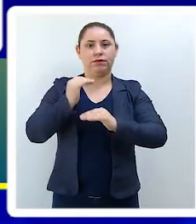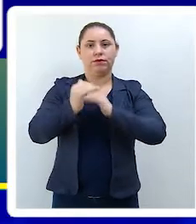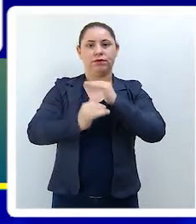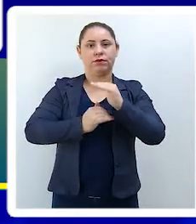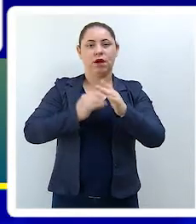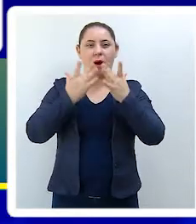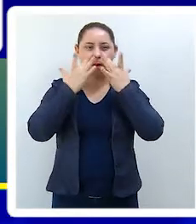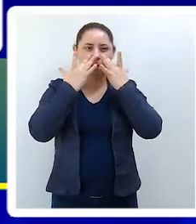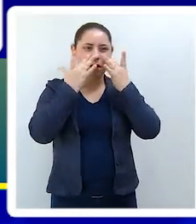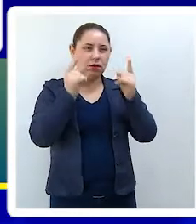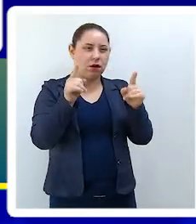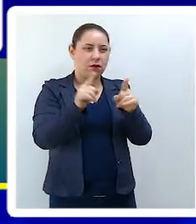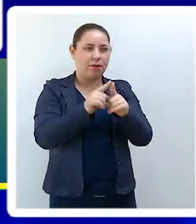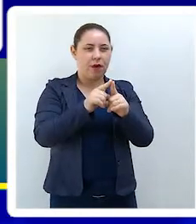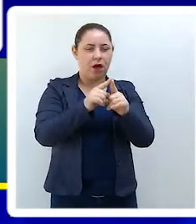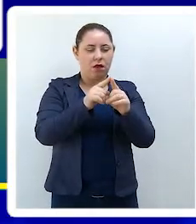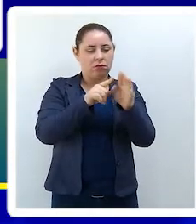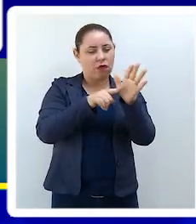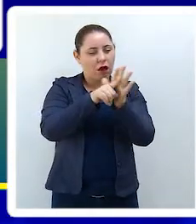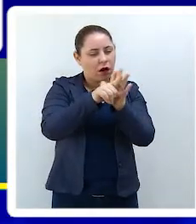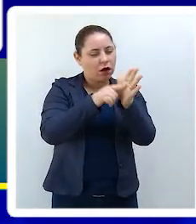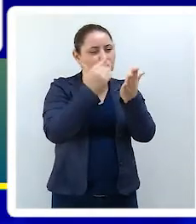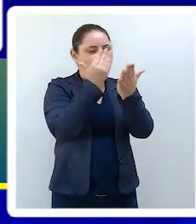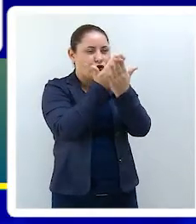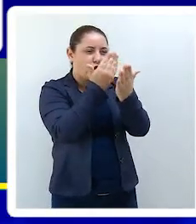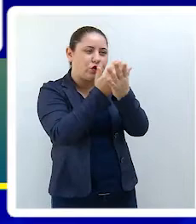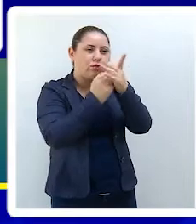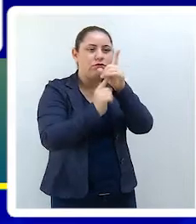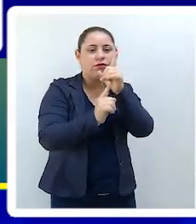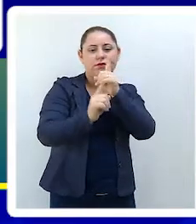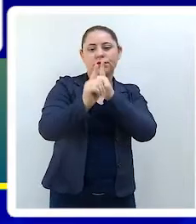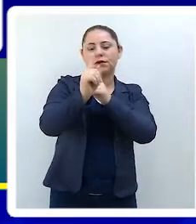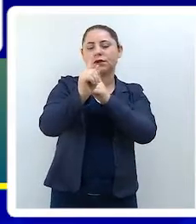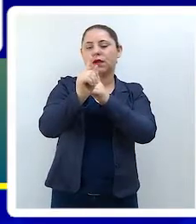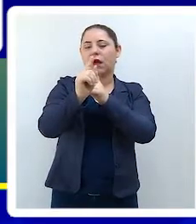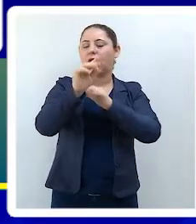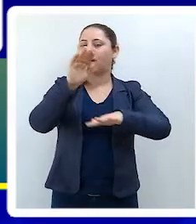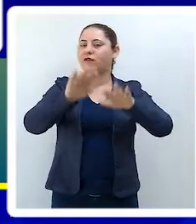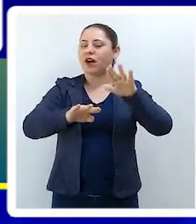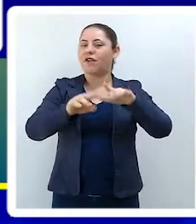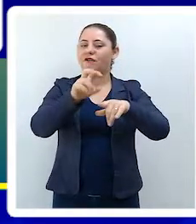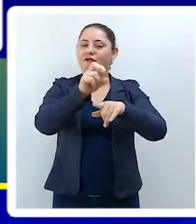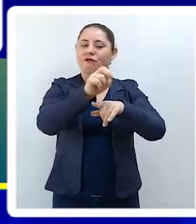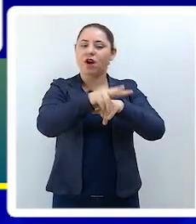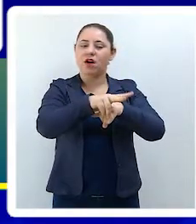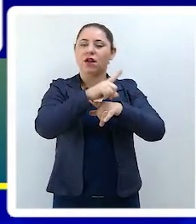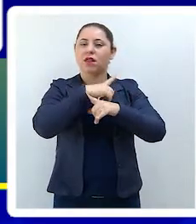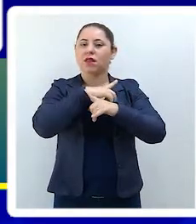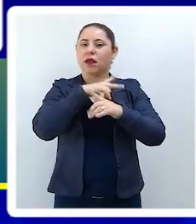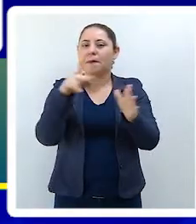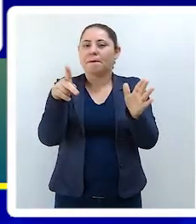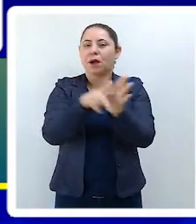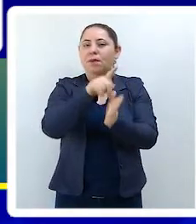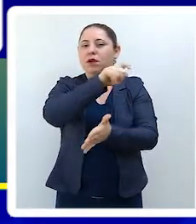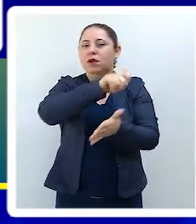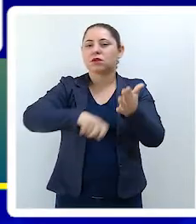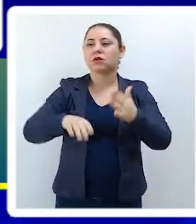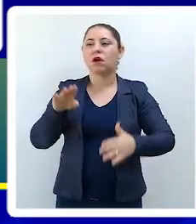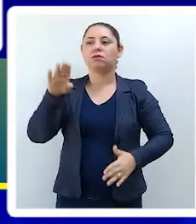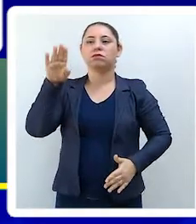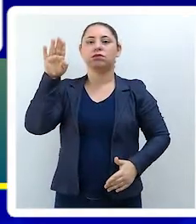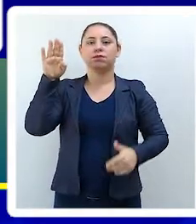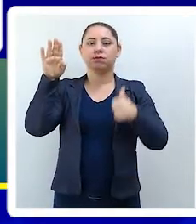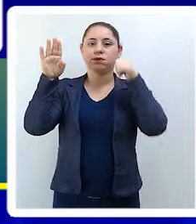porque a gente também percebe, analisando os dados estatísticos, que nem sempre a garantia de reserva para fins de registro